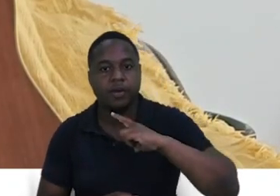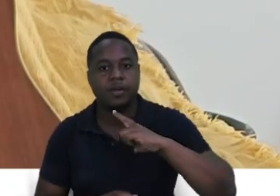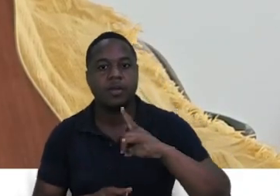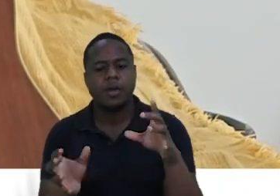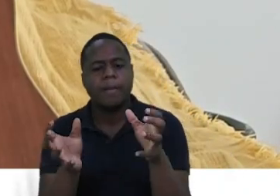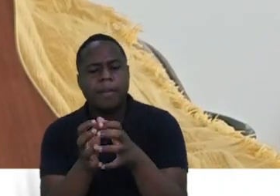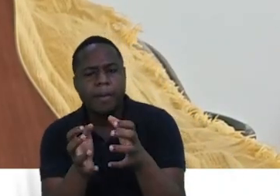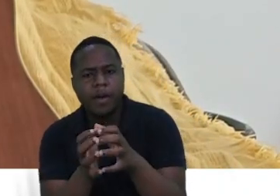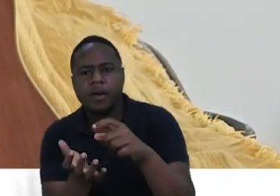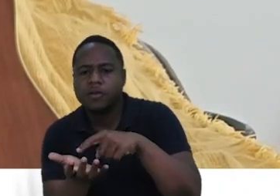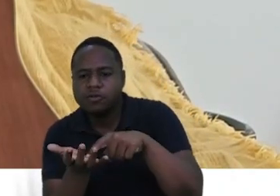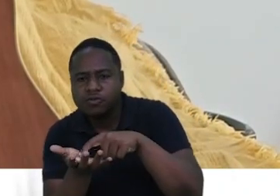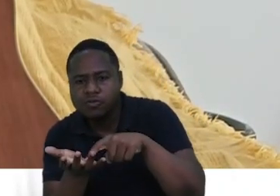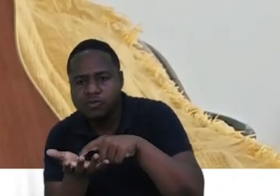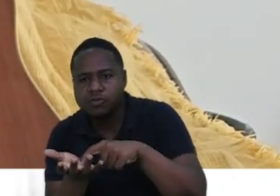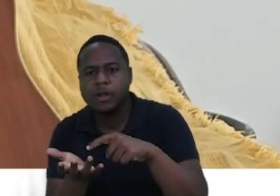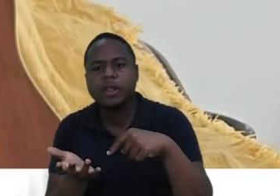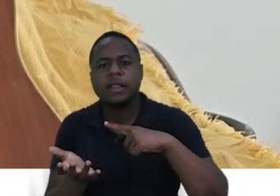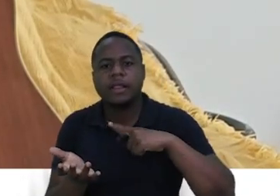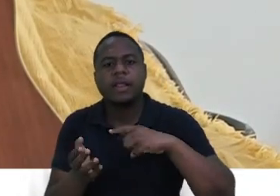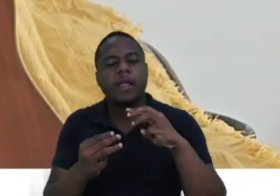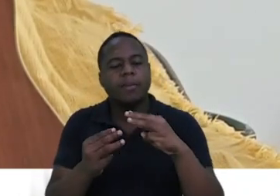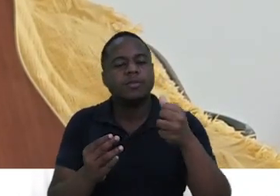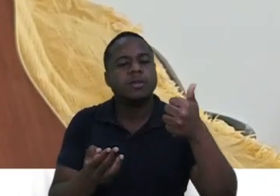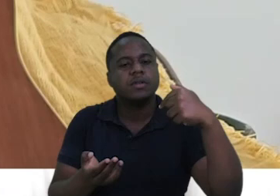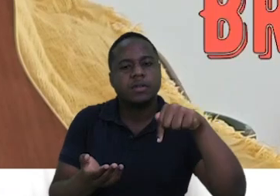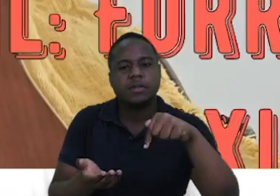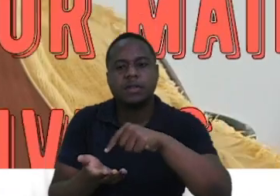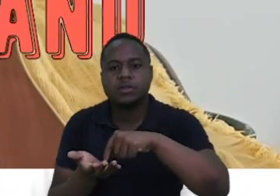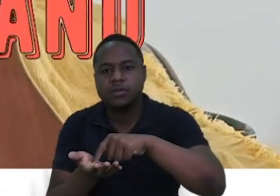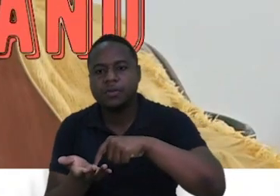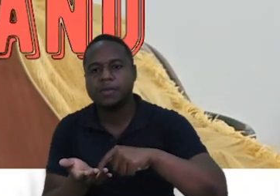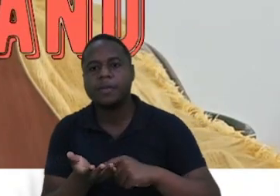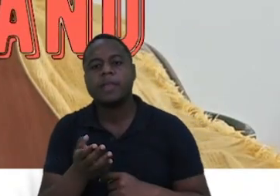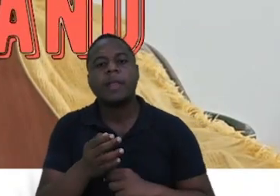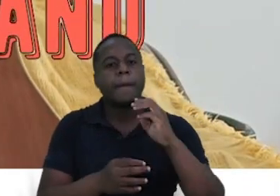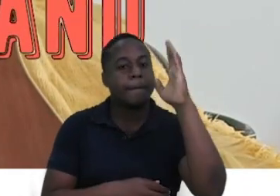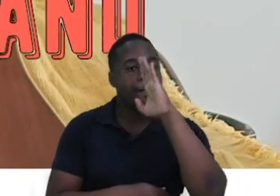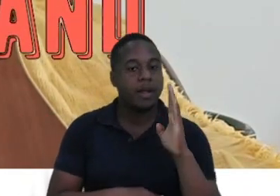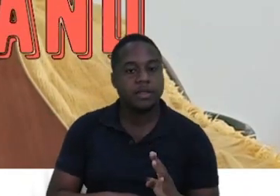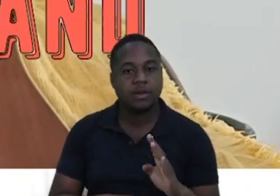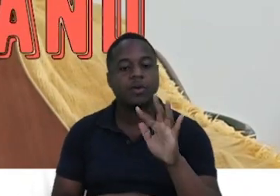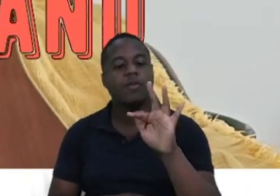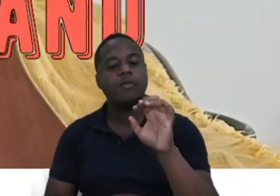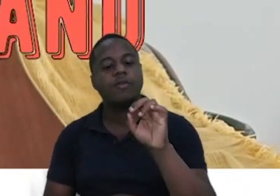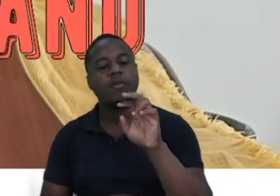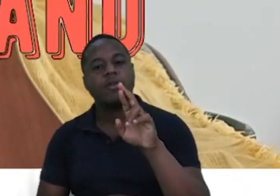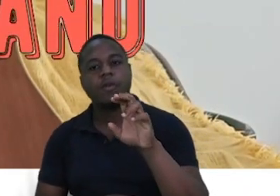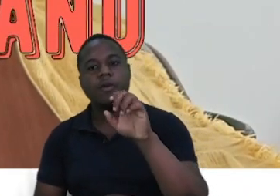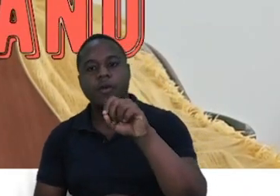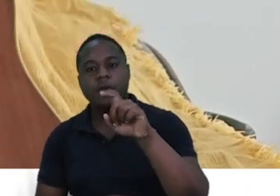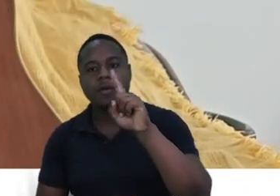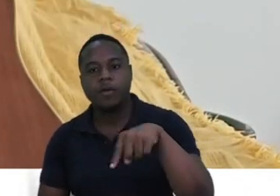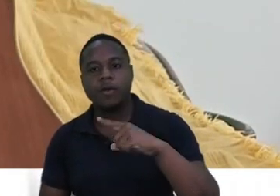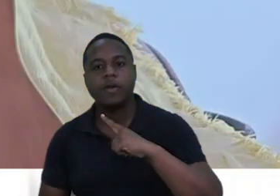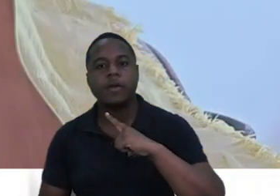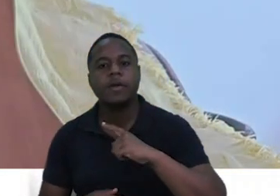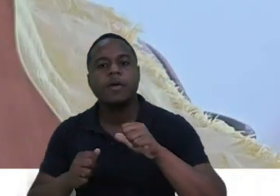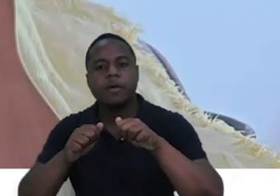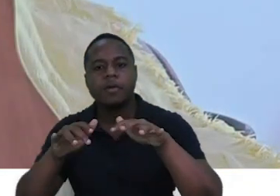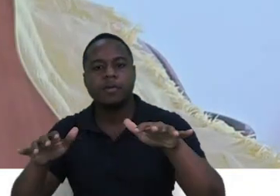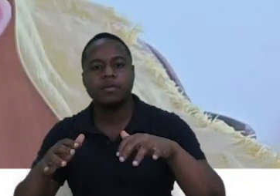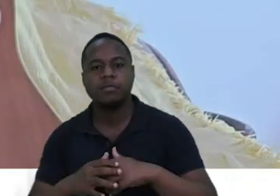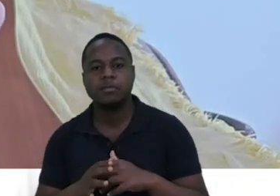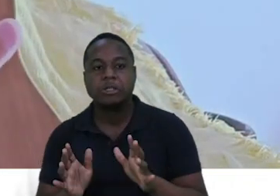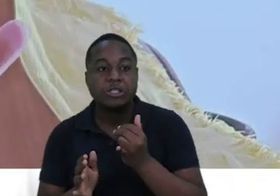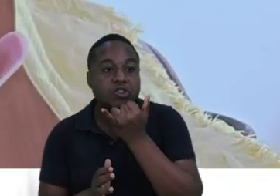coletânea com cerca de 17 músicas e um CD, onde ele leva a intitulação Brasil, Forró for Maids and the Taxi Driver. Me perdoe